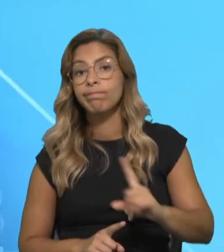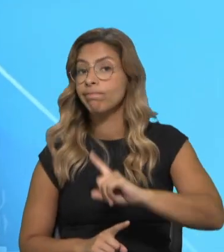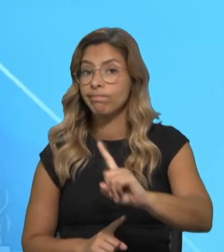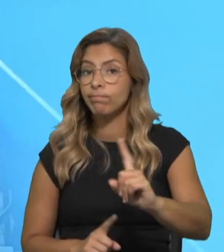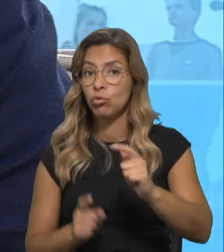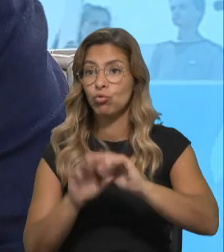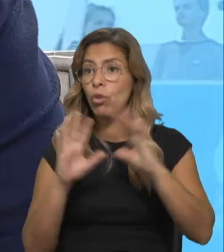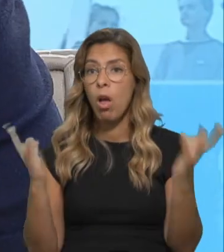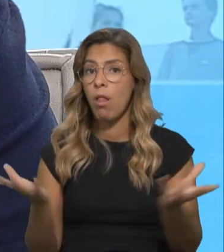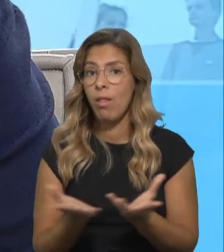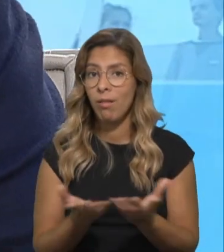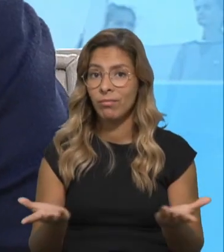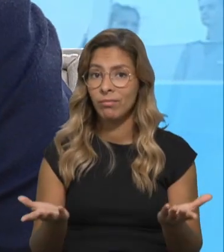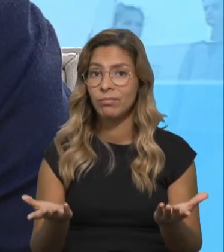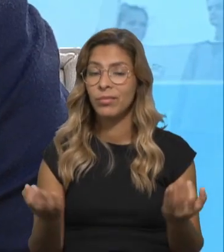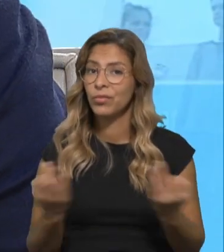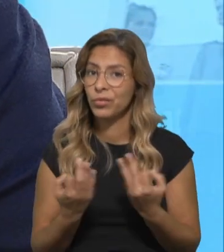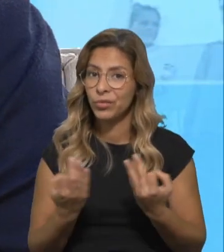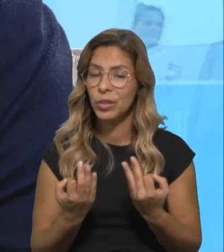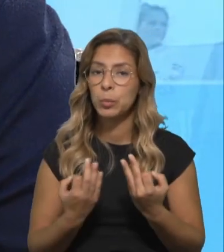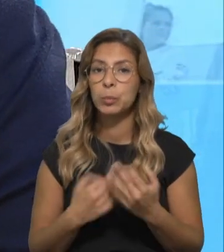nós, em transversal. Nós estamos